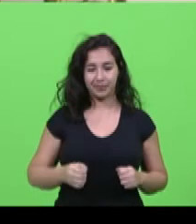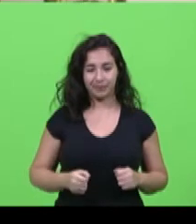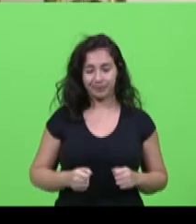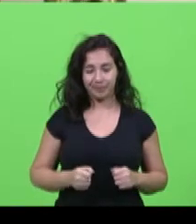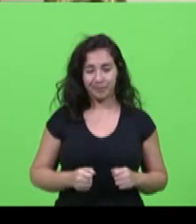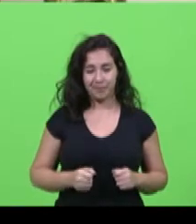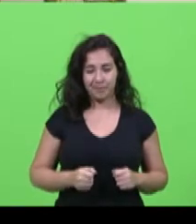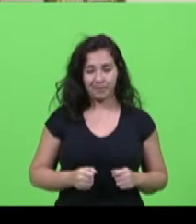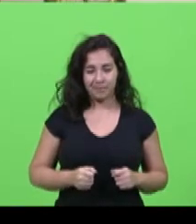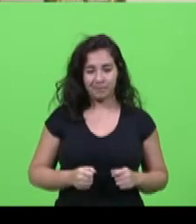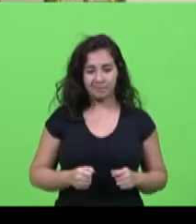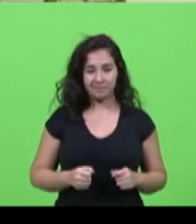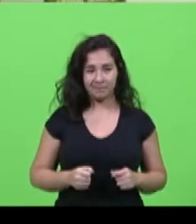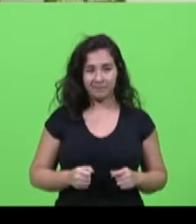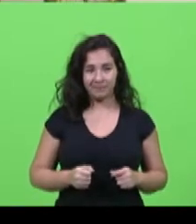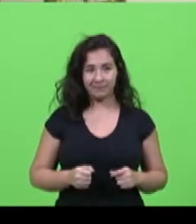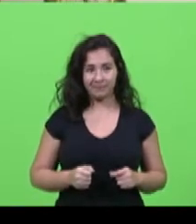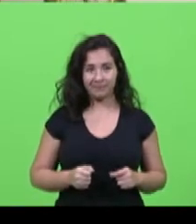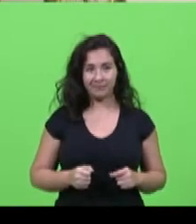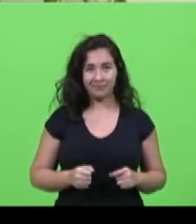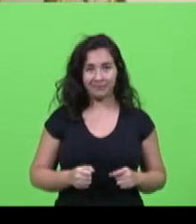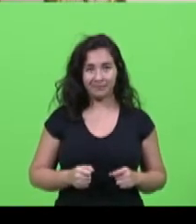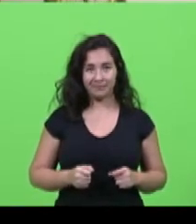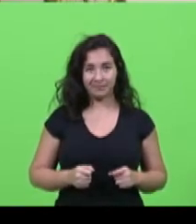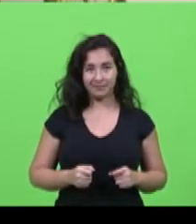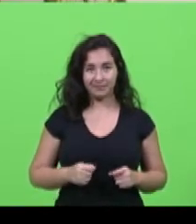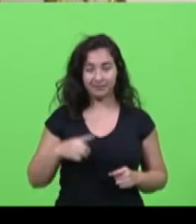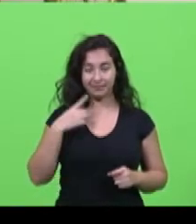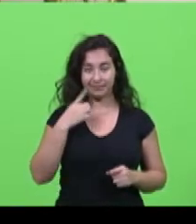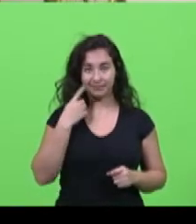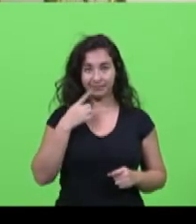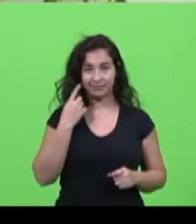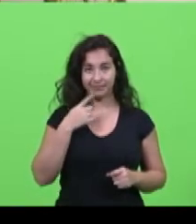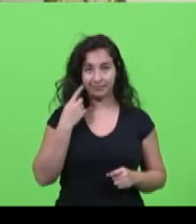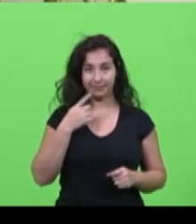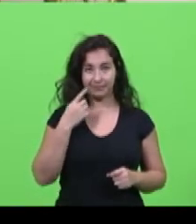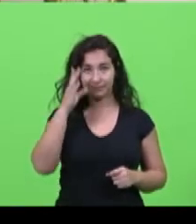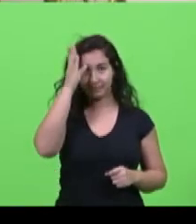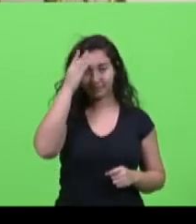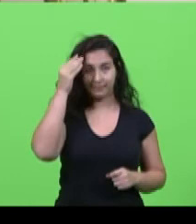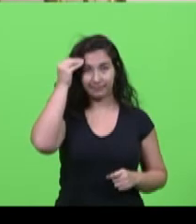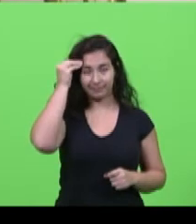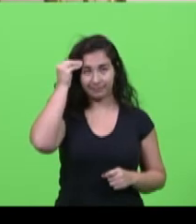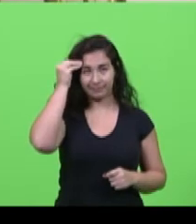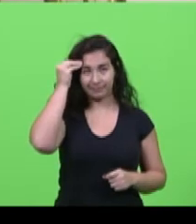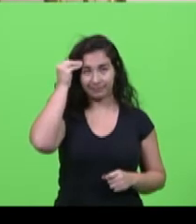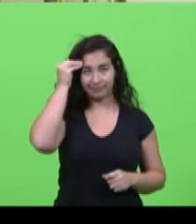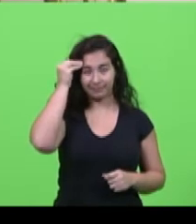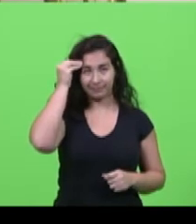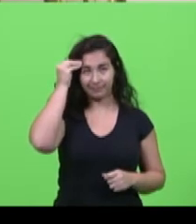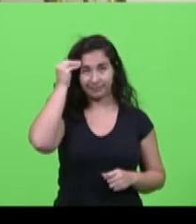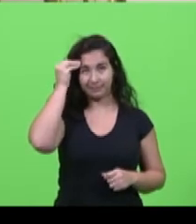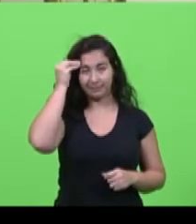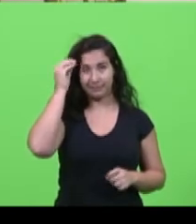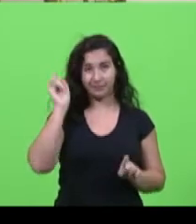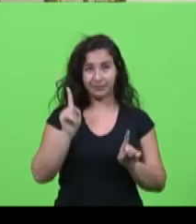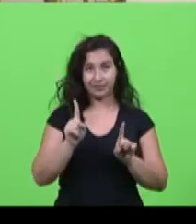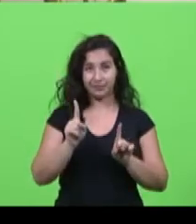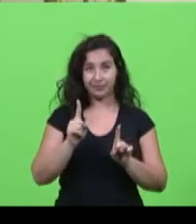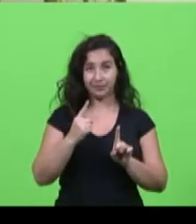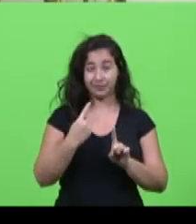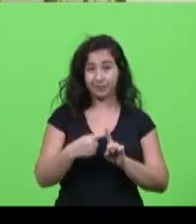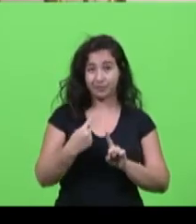porque logo em seguida. Da deputada Luciane Carminati, porque a gente não